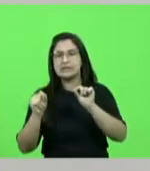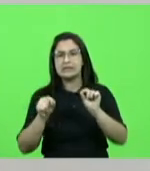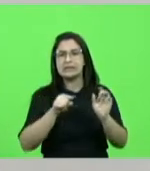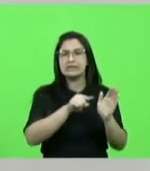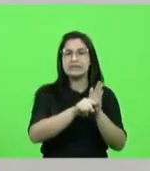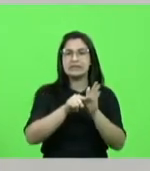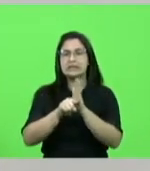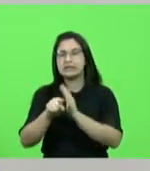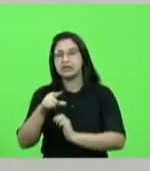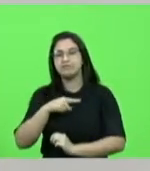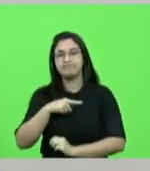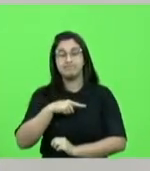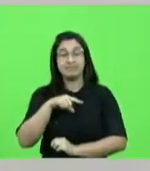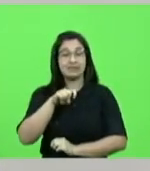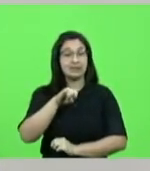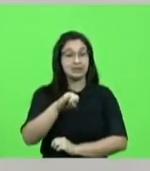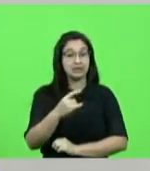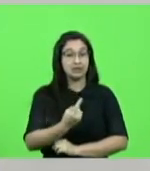se nós estamos